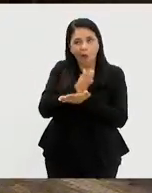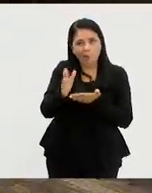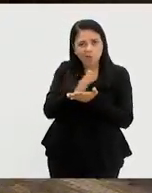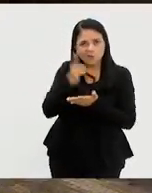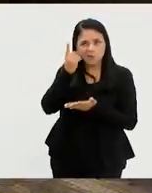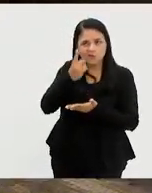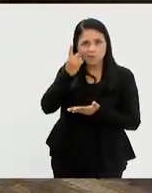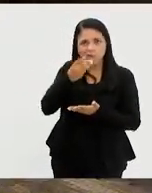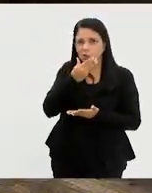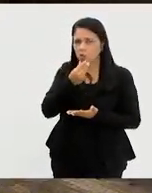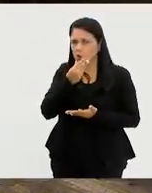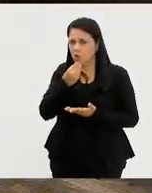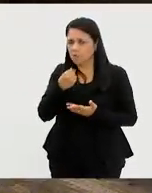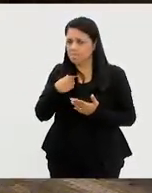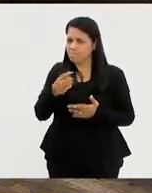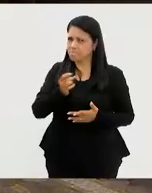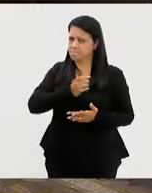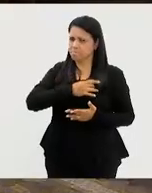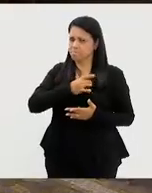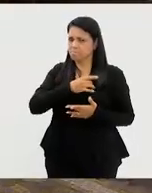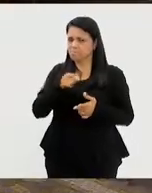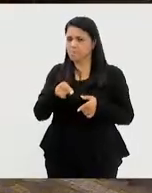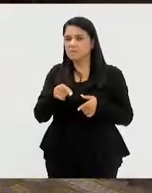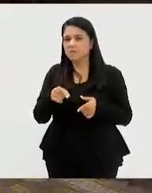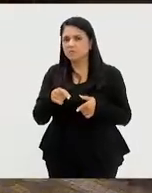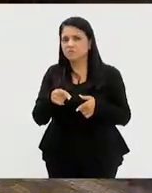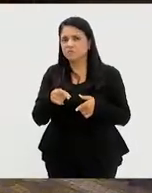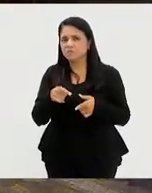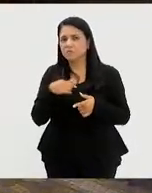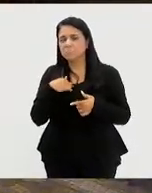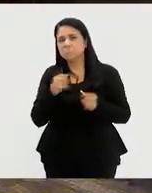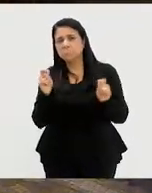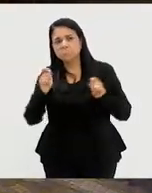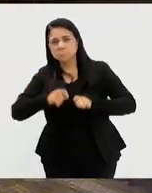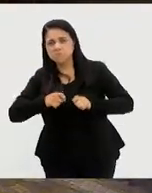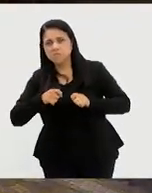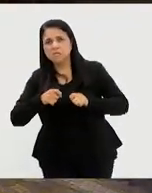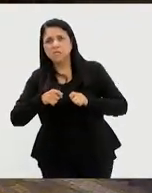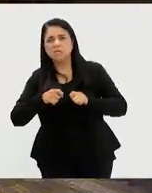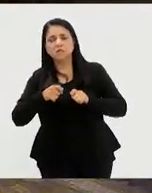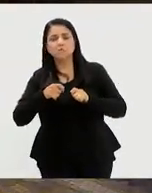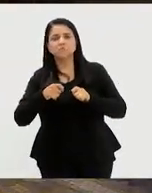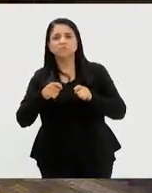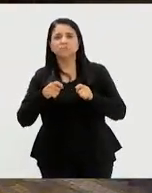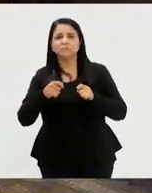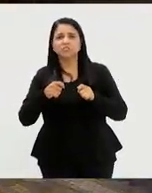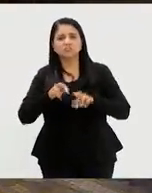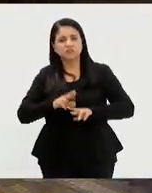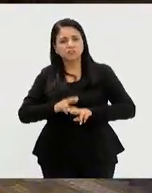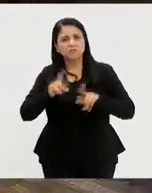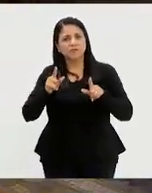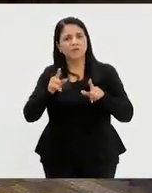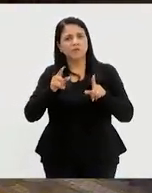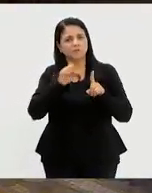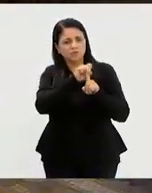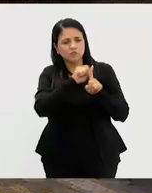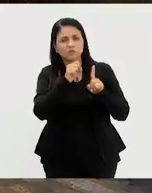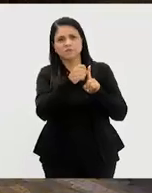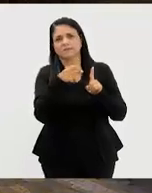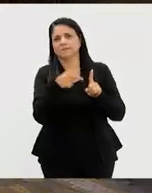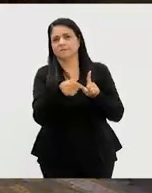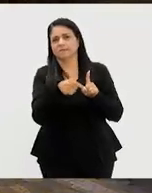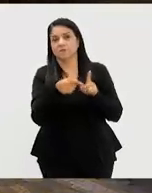uma uma benesse PR as mulheres em detrimento do resto da sociedade e hoje a nossa casa pratica a